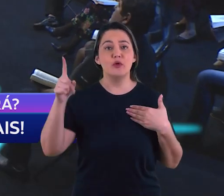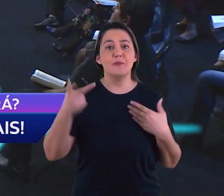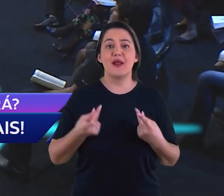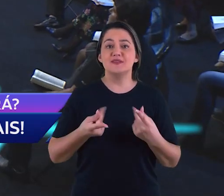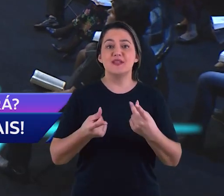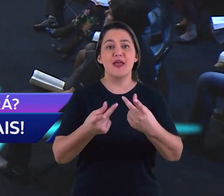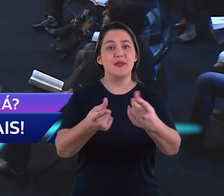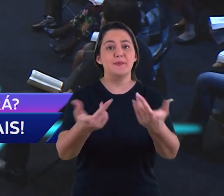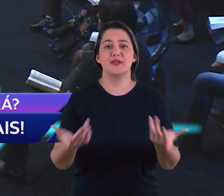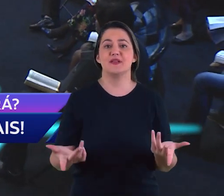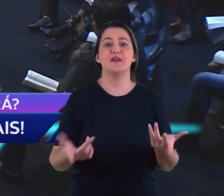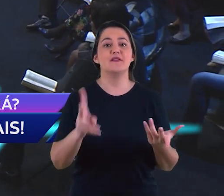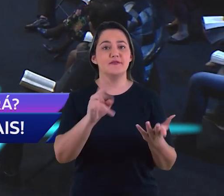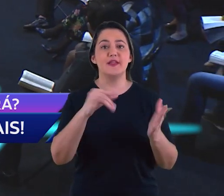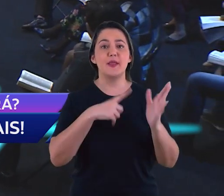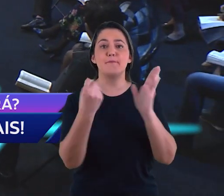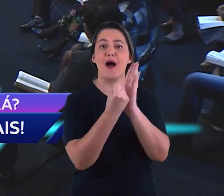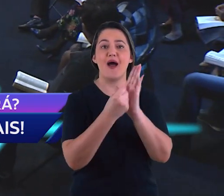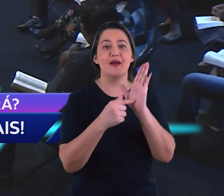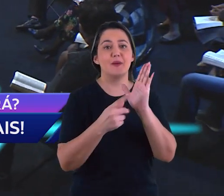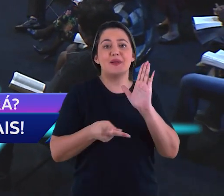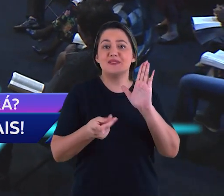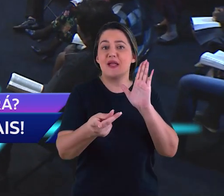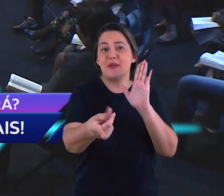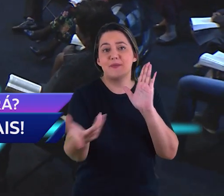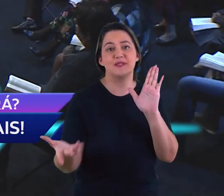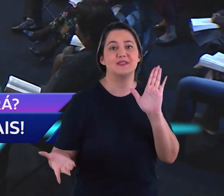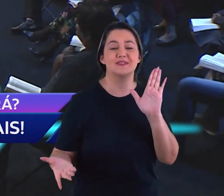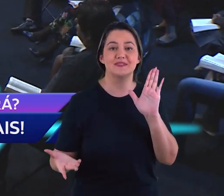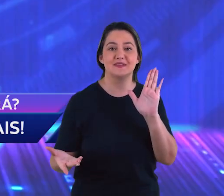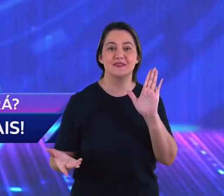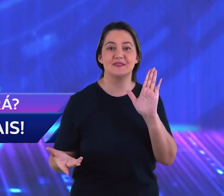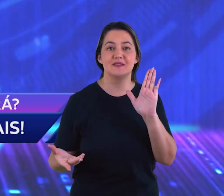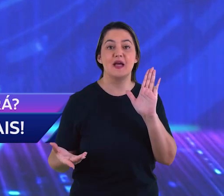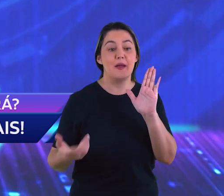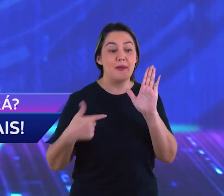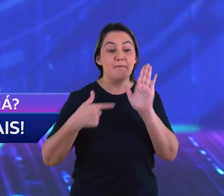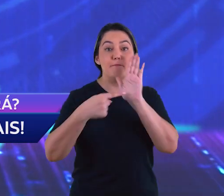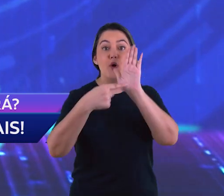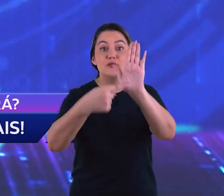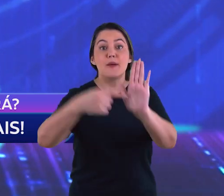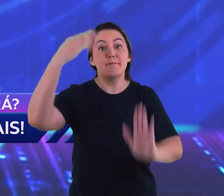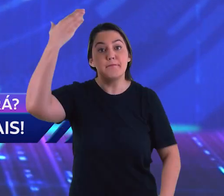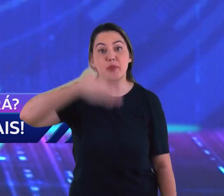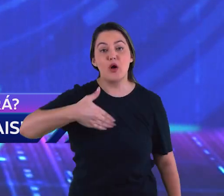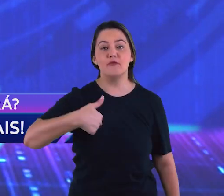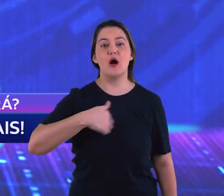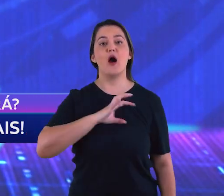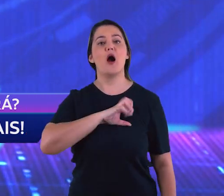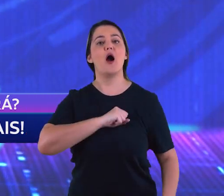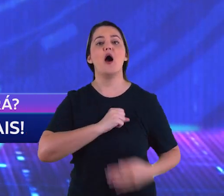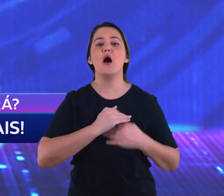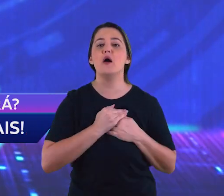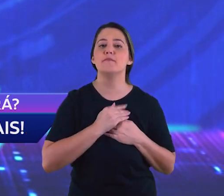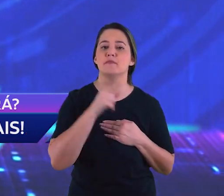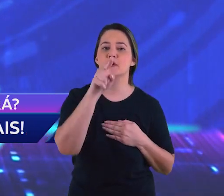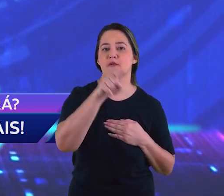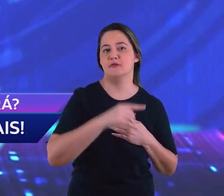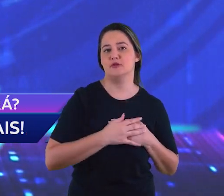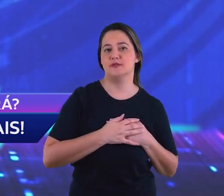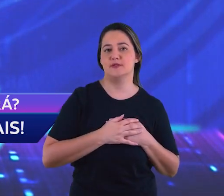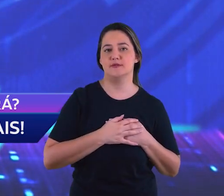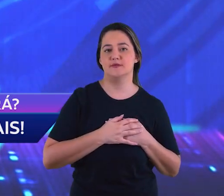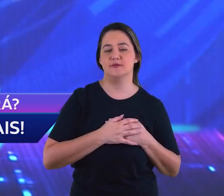toda a eternidade, por demonstração e amor a todos nós. Foram as feridas que ele sofreu, Foi